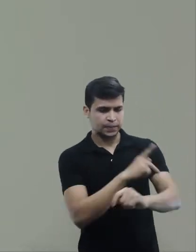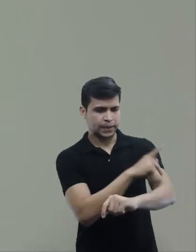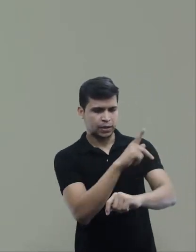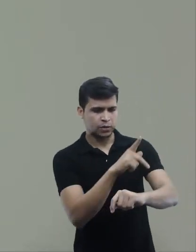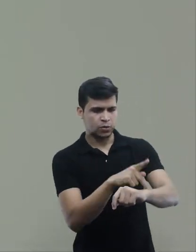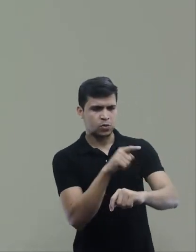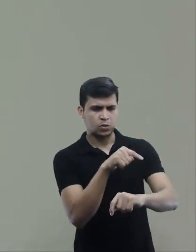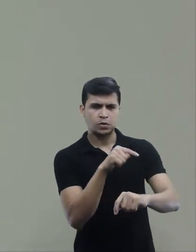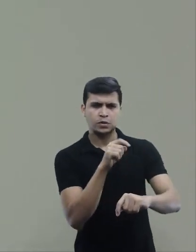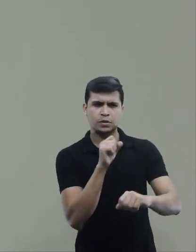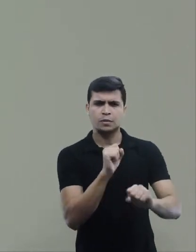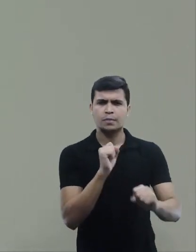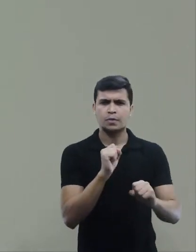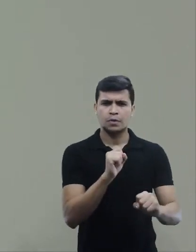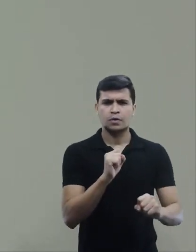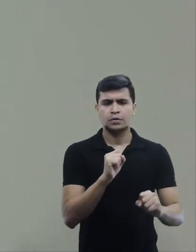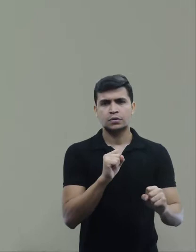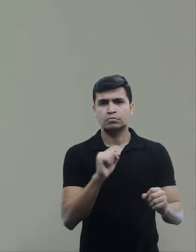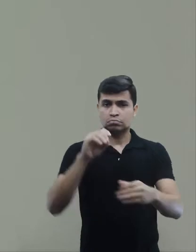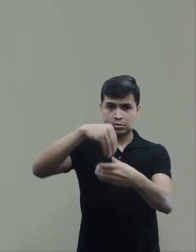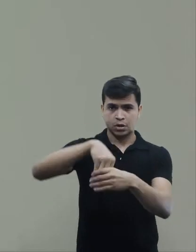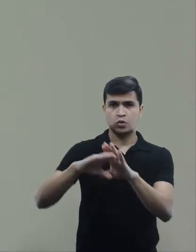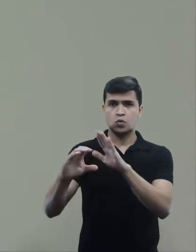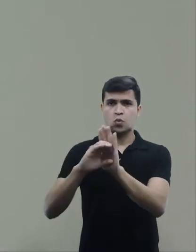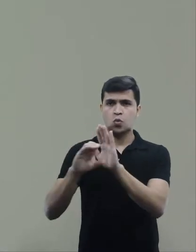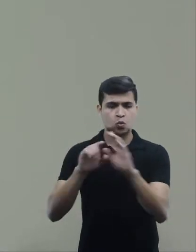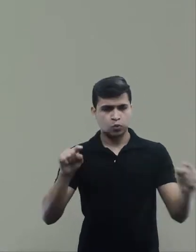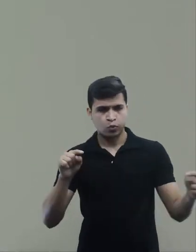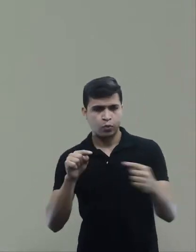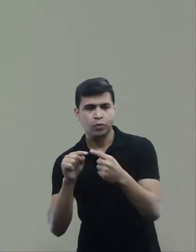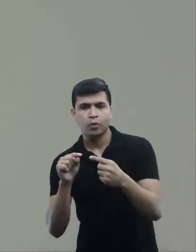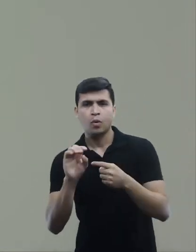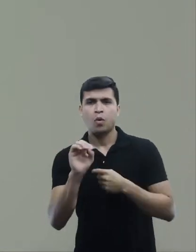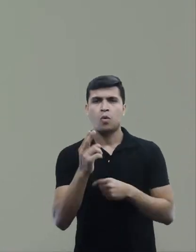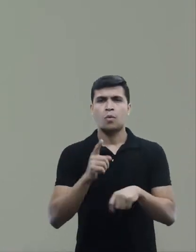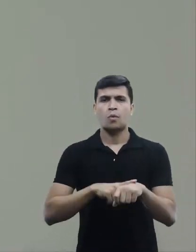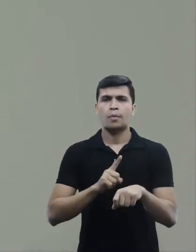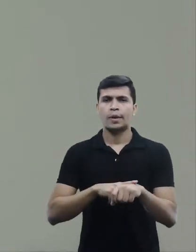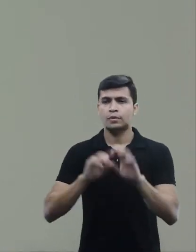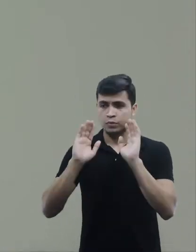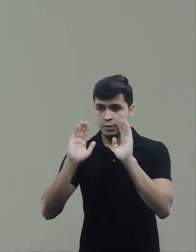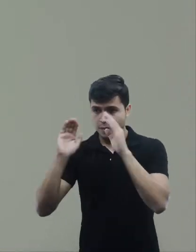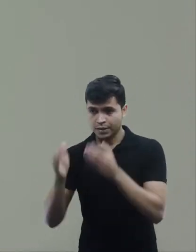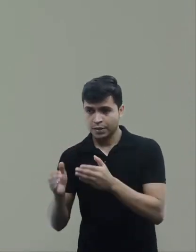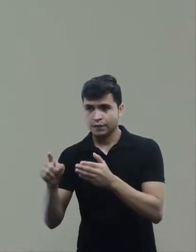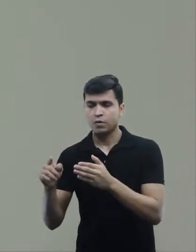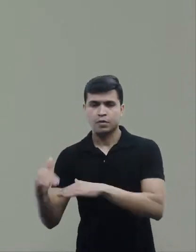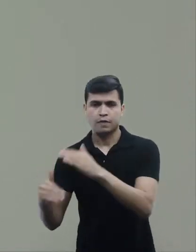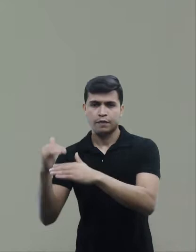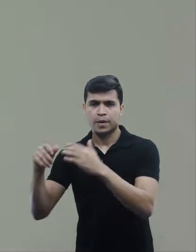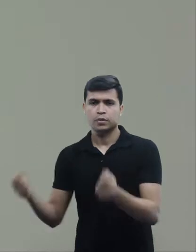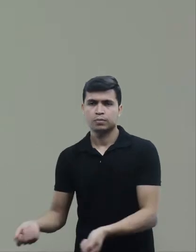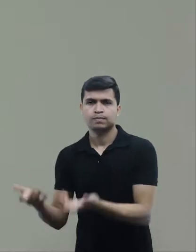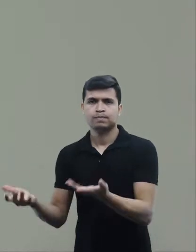pedagógicas criadas para esse fim, seja de maneira integrada ao currículo, seja em momentos específicos destinados ao